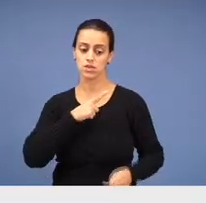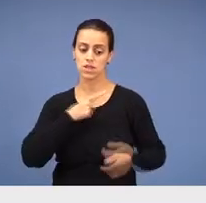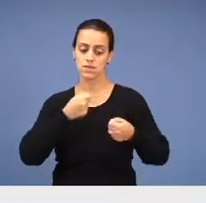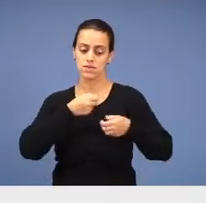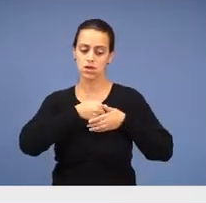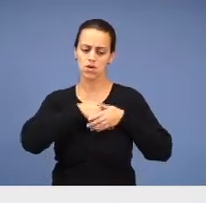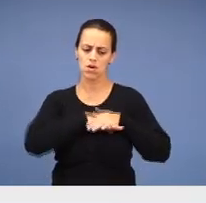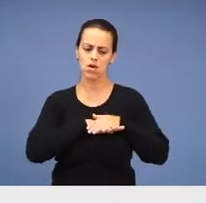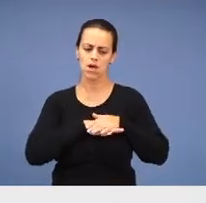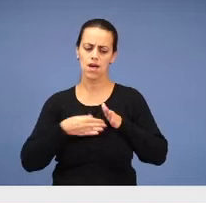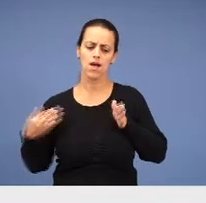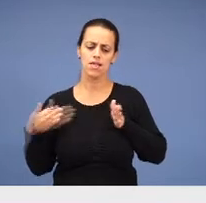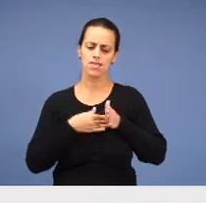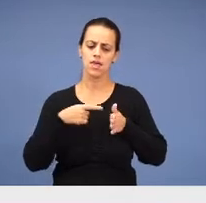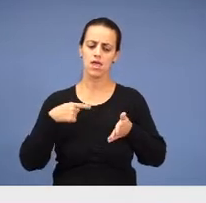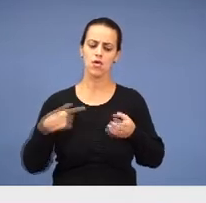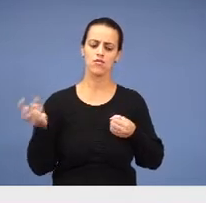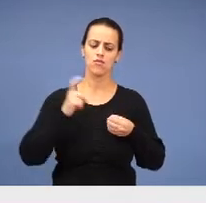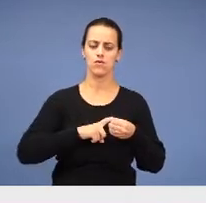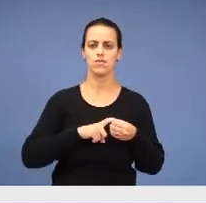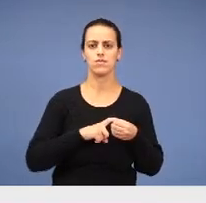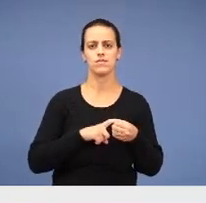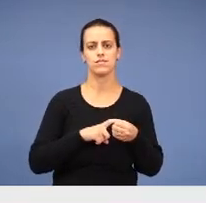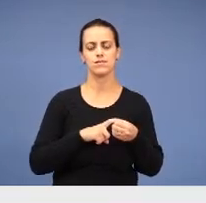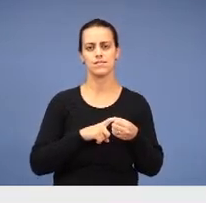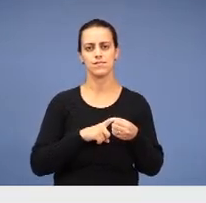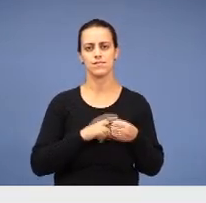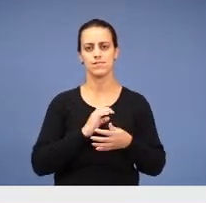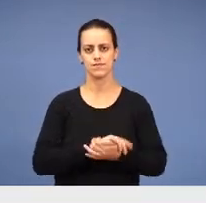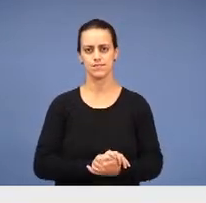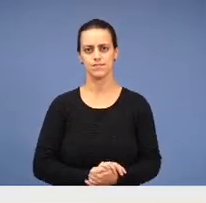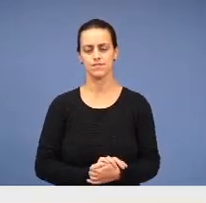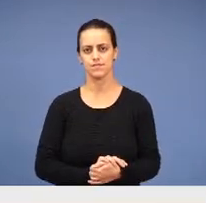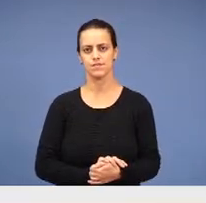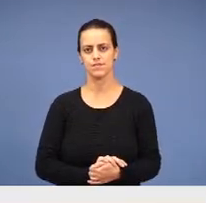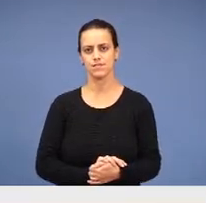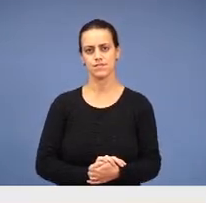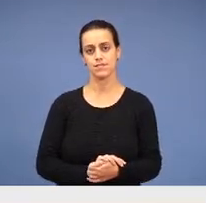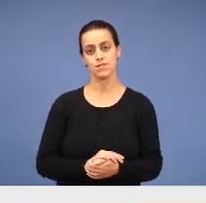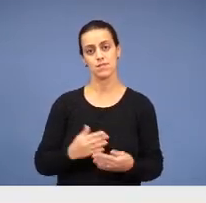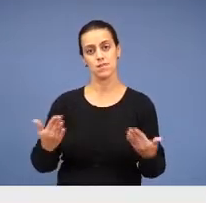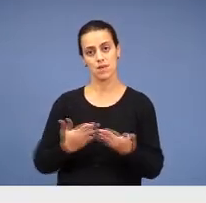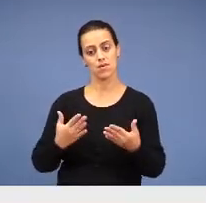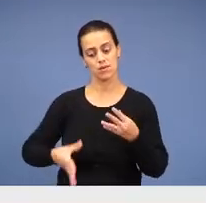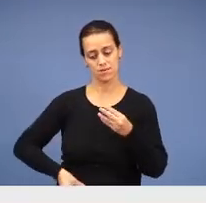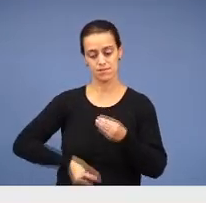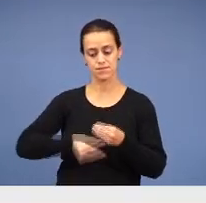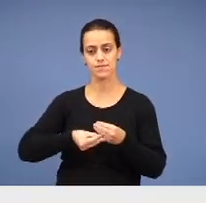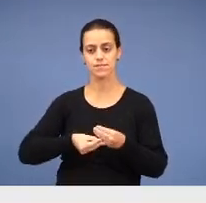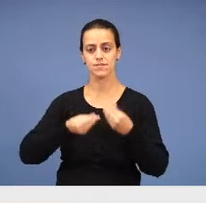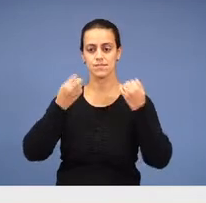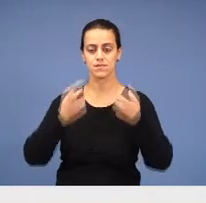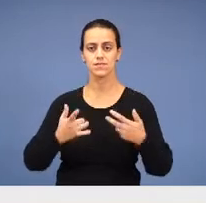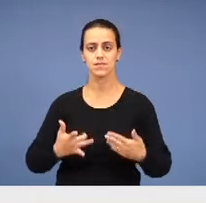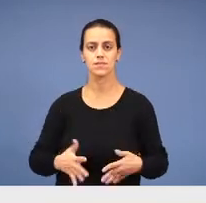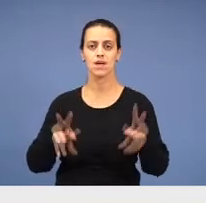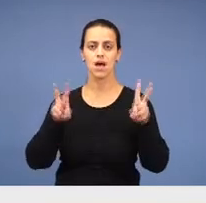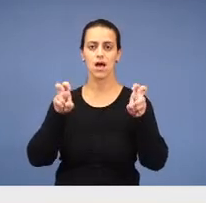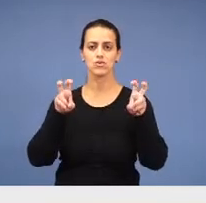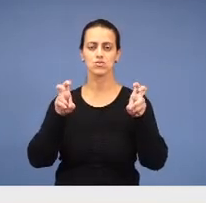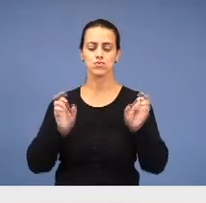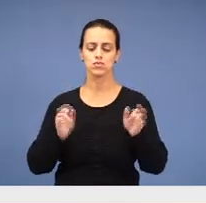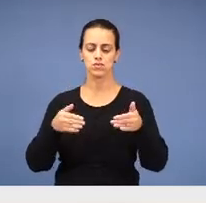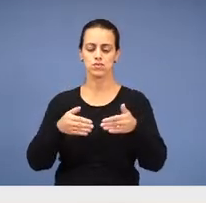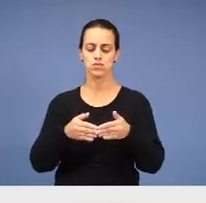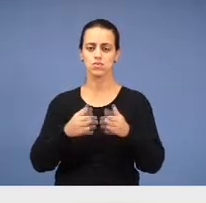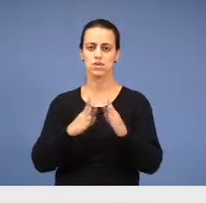que eu venha. Então, a partir dessa resposta, nós iremos agora dar complemento aos nossos assuntos sobre Tiatira,